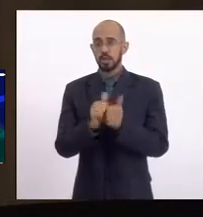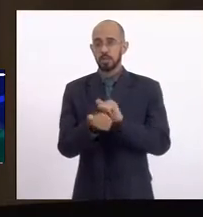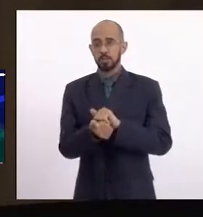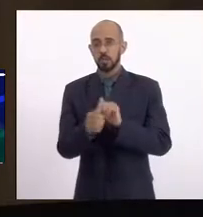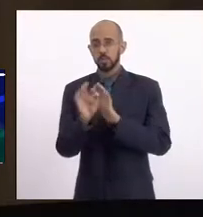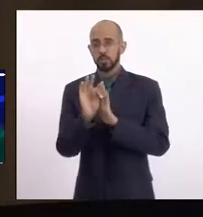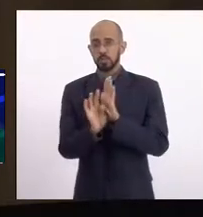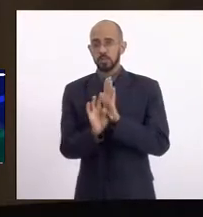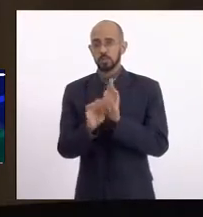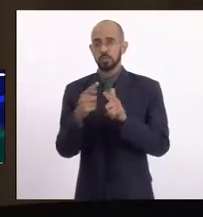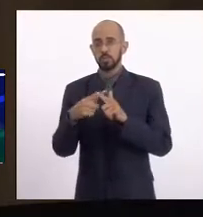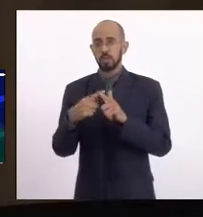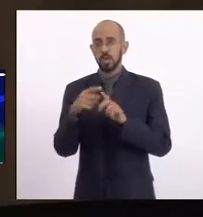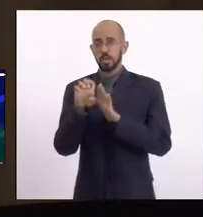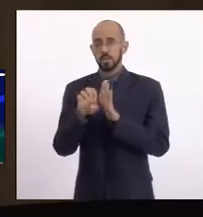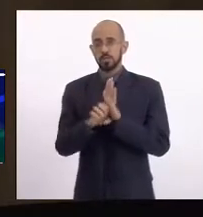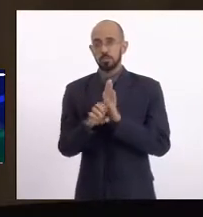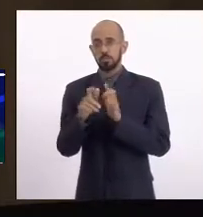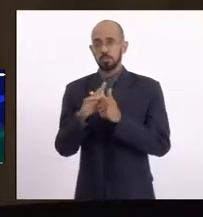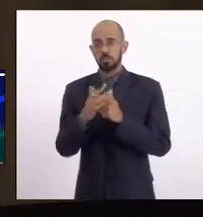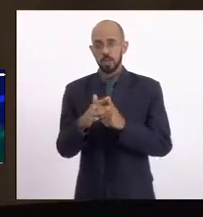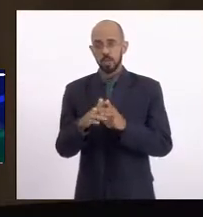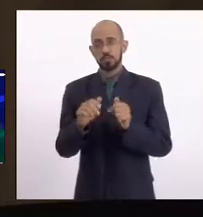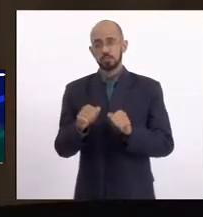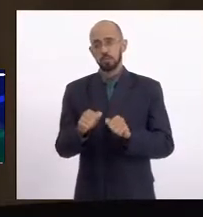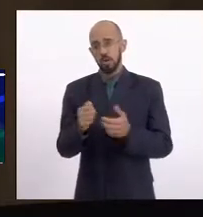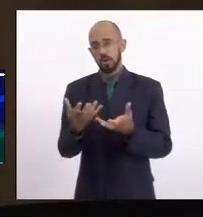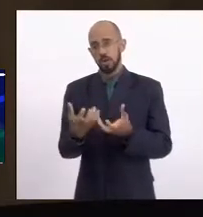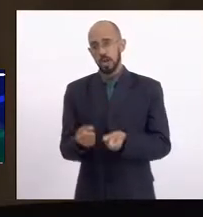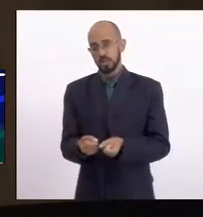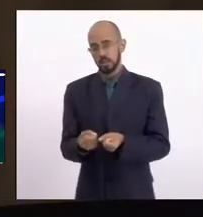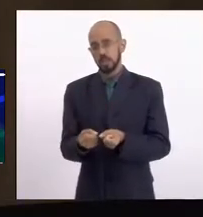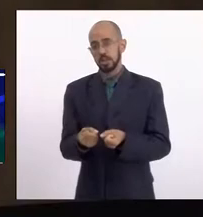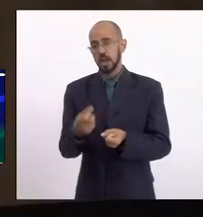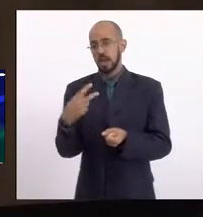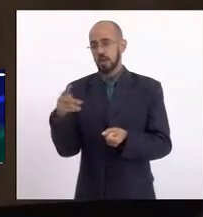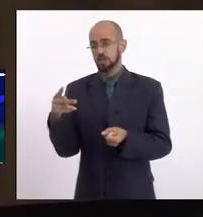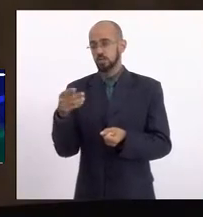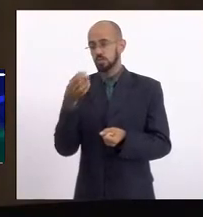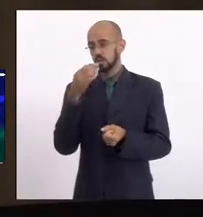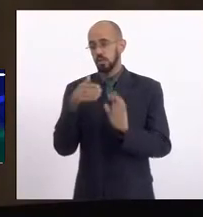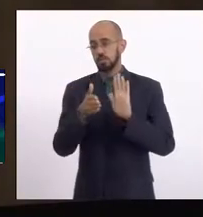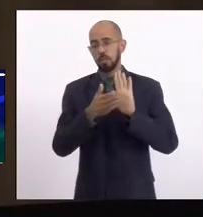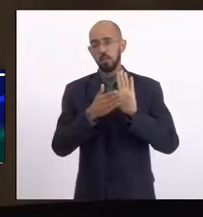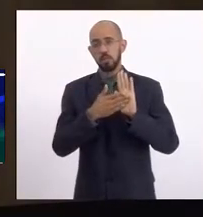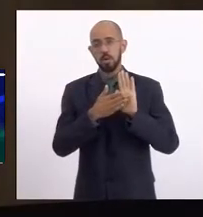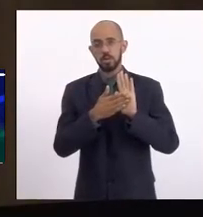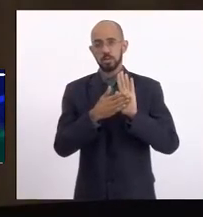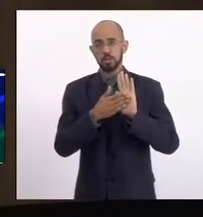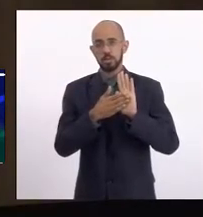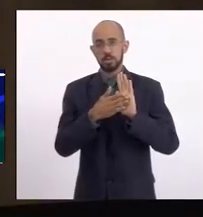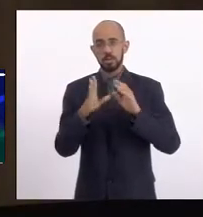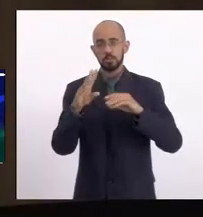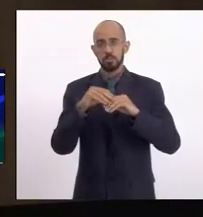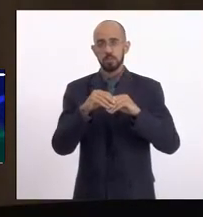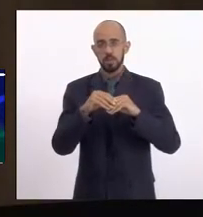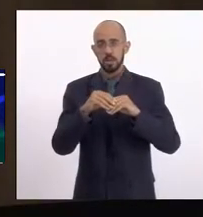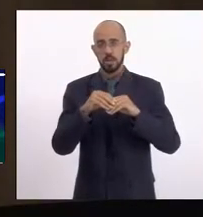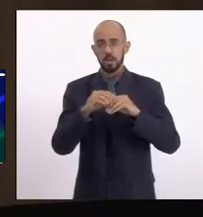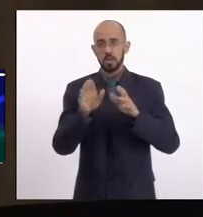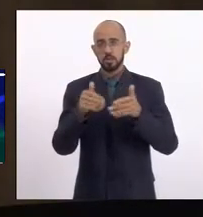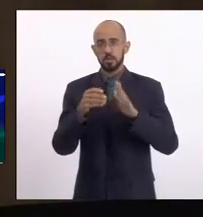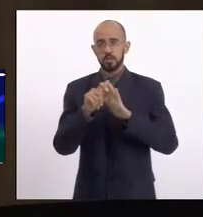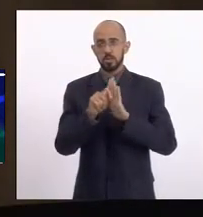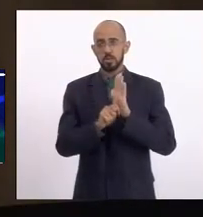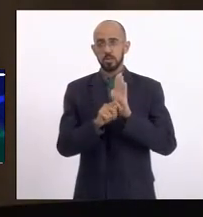as emendas aqui do parecer aprovado ainda podem acolher essa sua proposta aditiva Então o